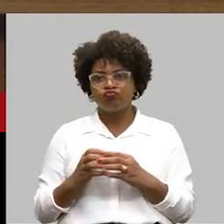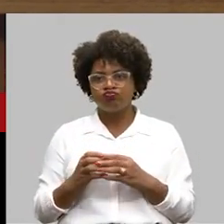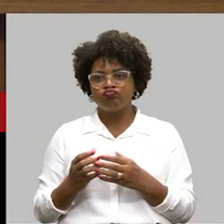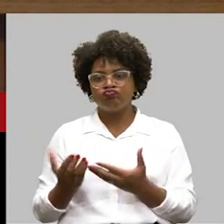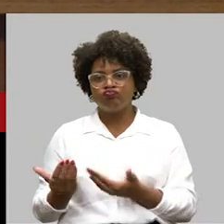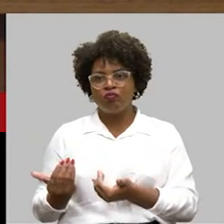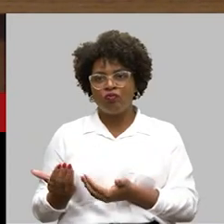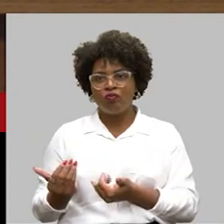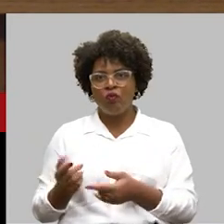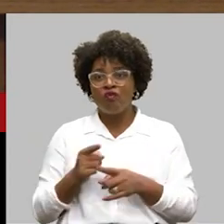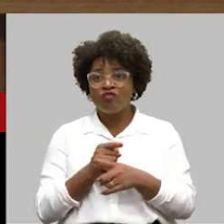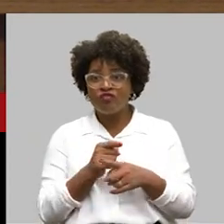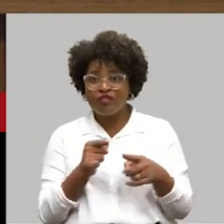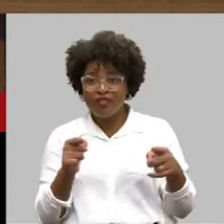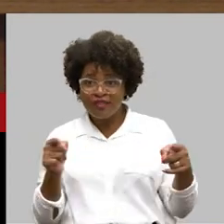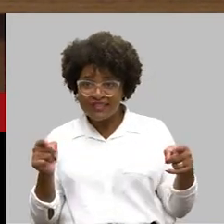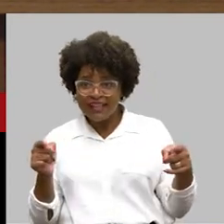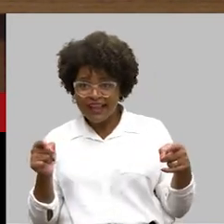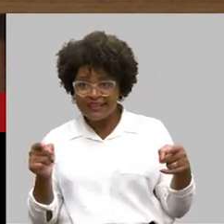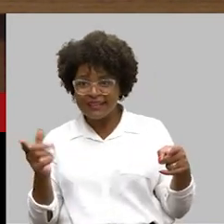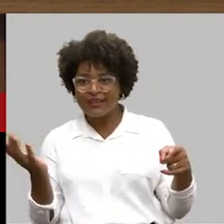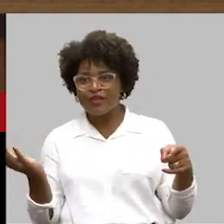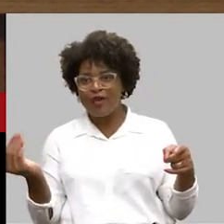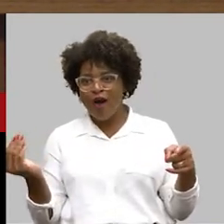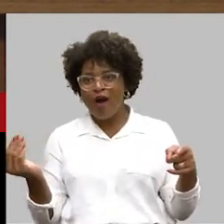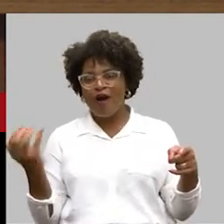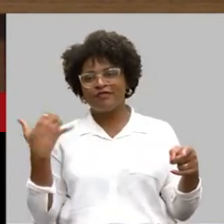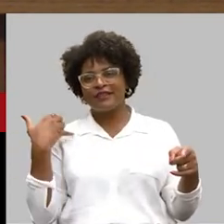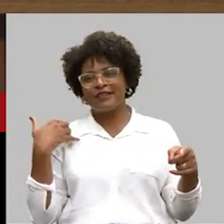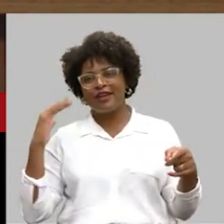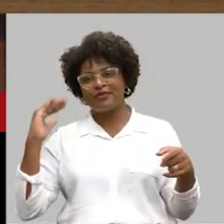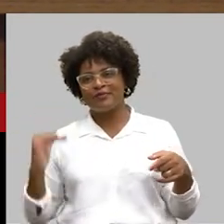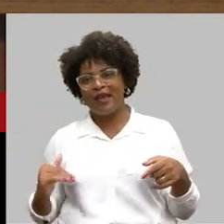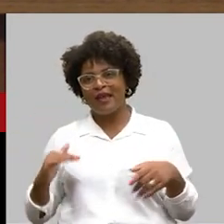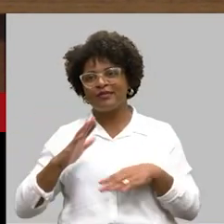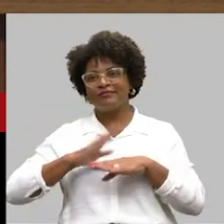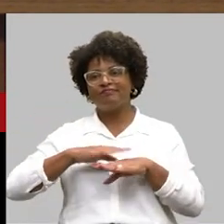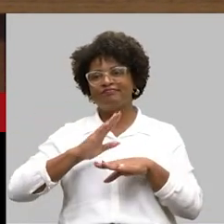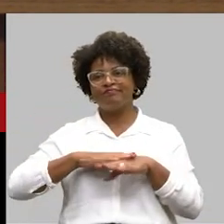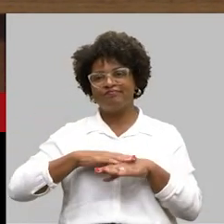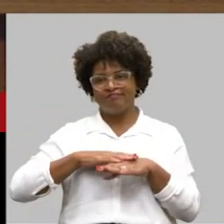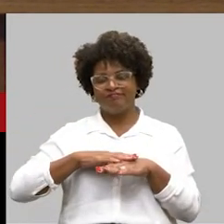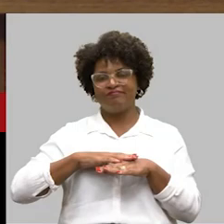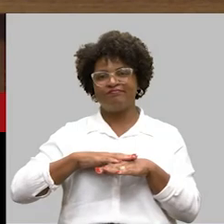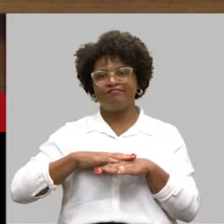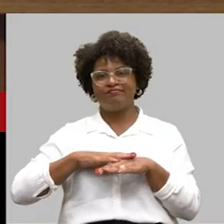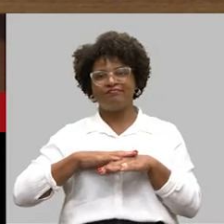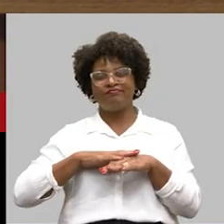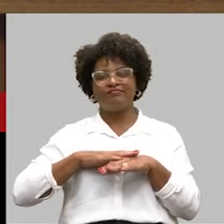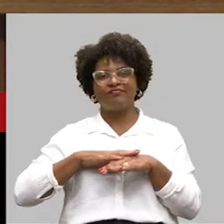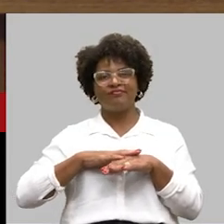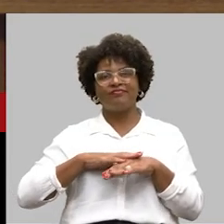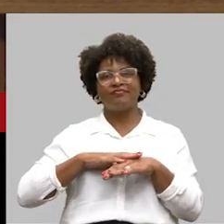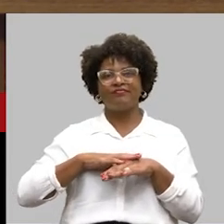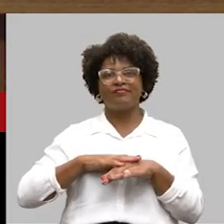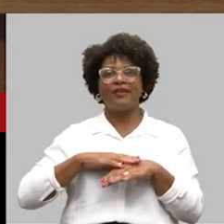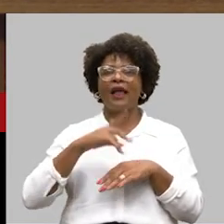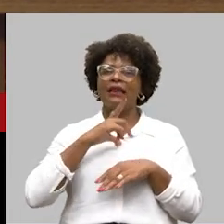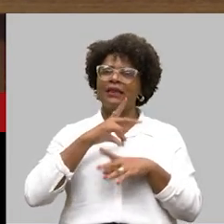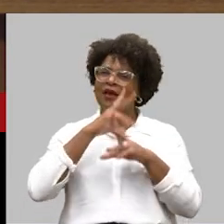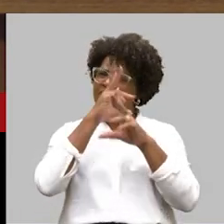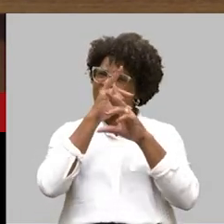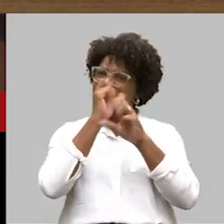aqui são mais jovem do que eu ainda e e vejo que a juventude hoje ela vem com uma força